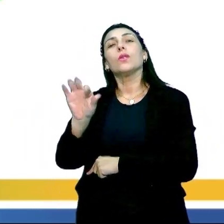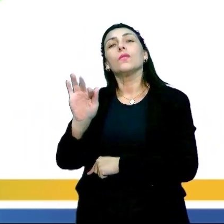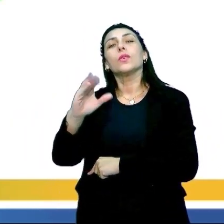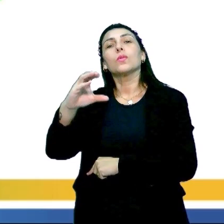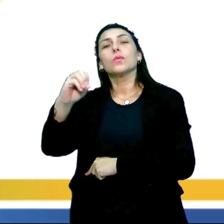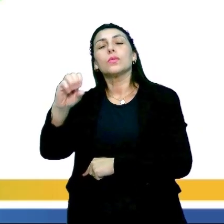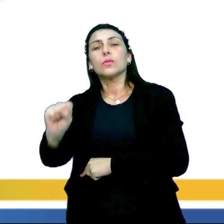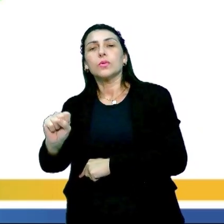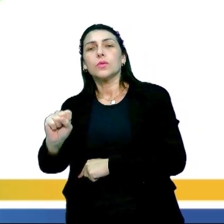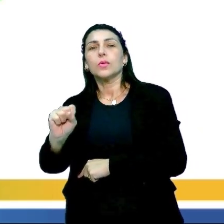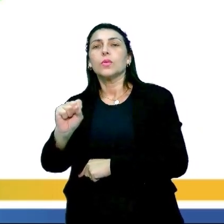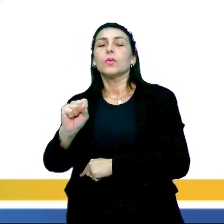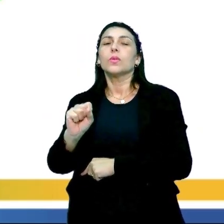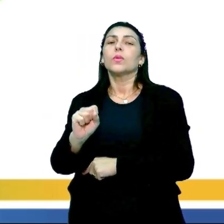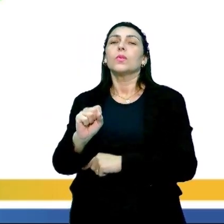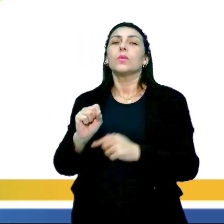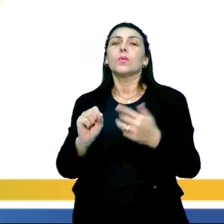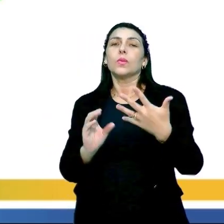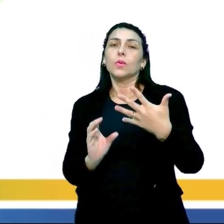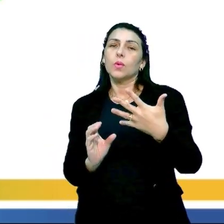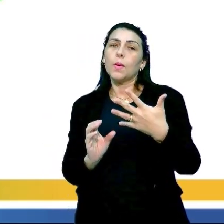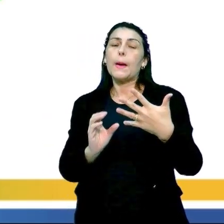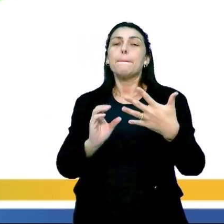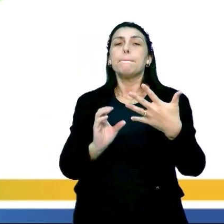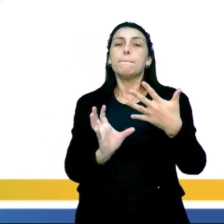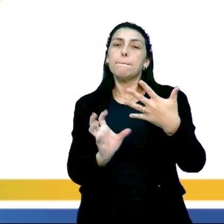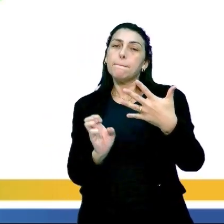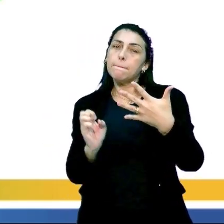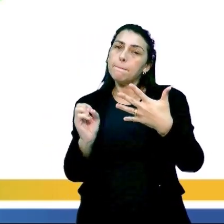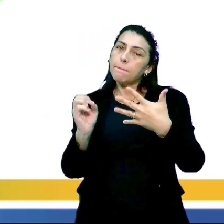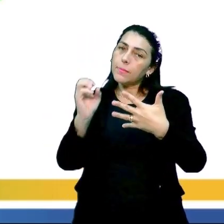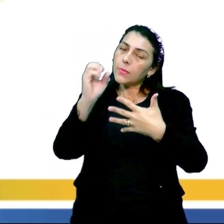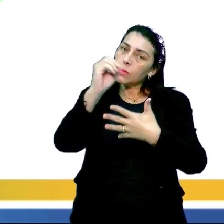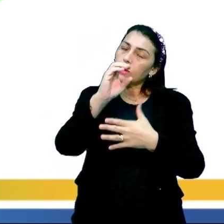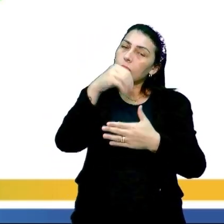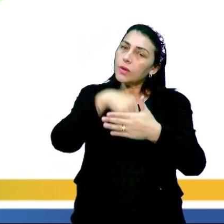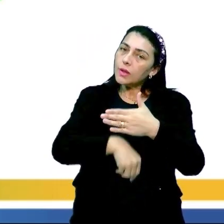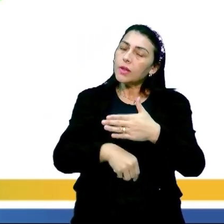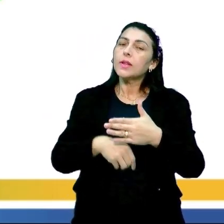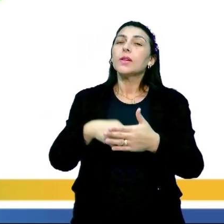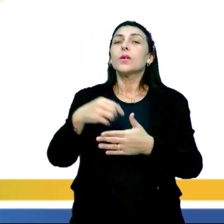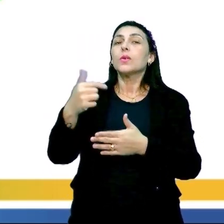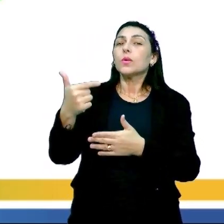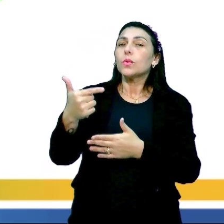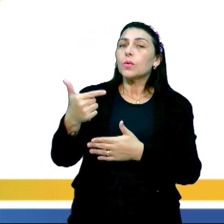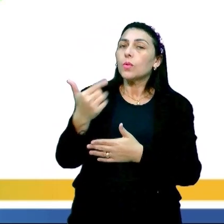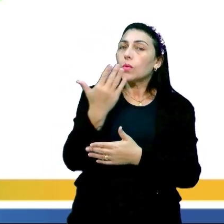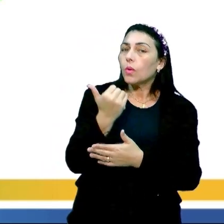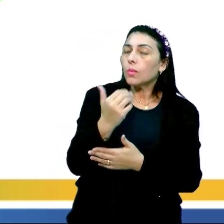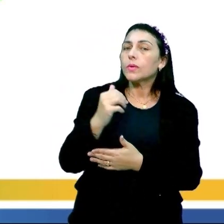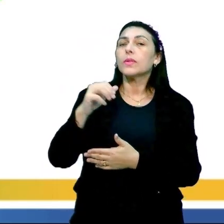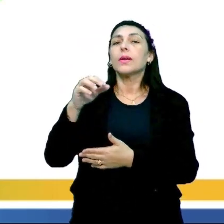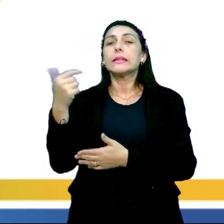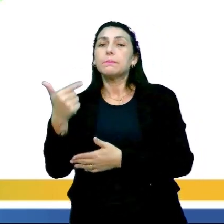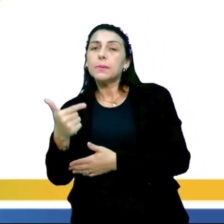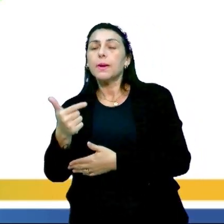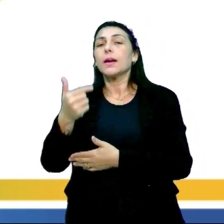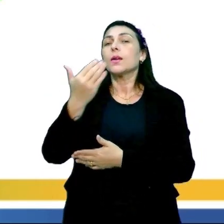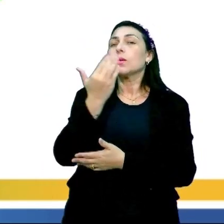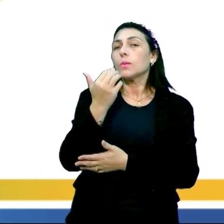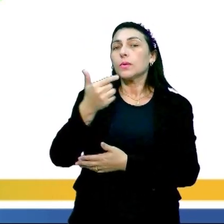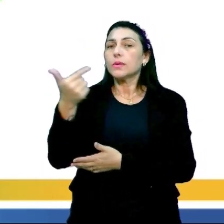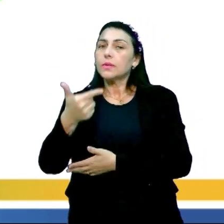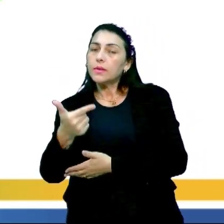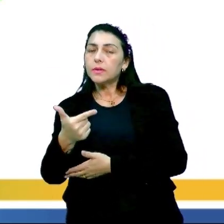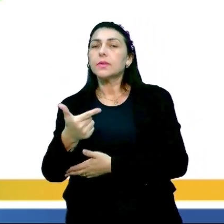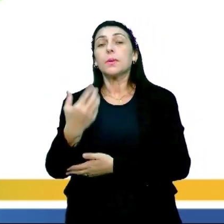Tá? Produtor, consumidor primário, consumidor secundário, consumidor terciário. Esses seres